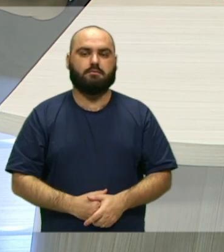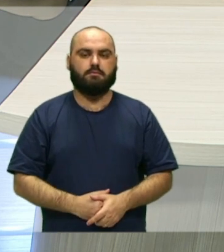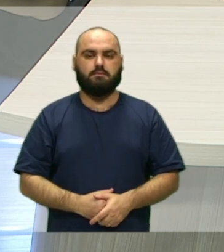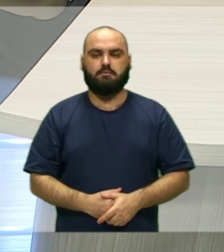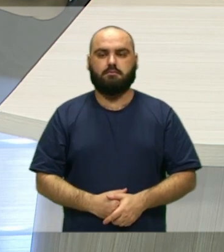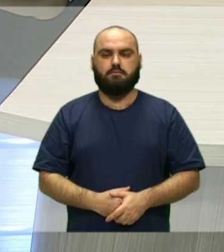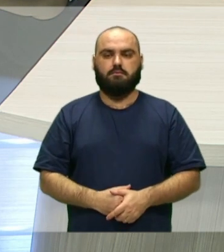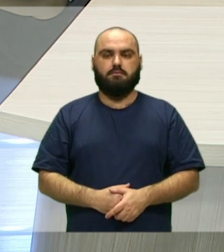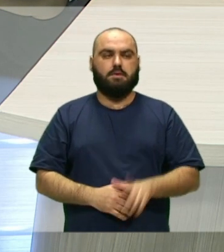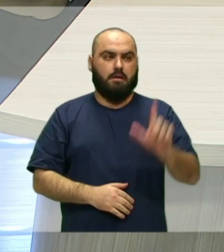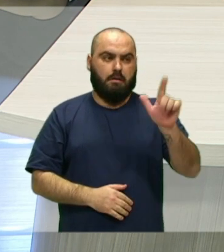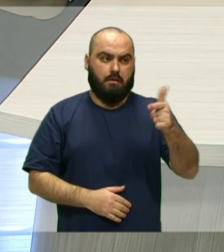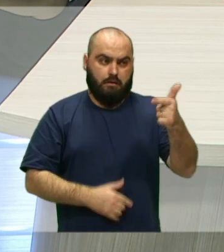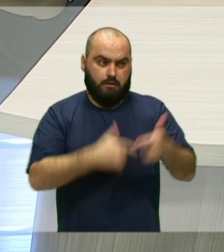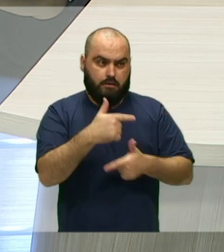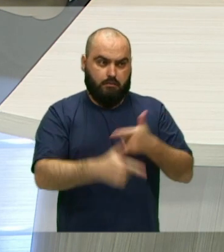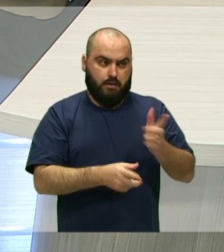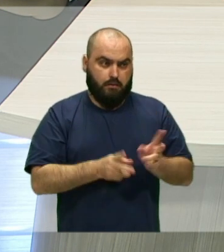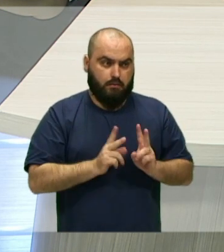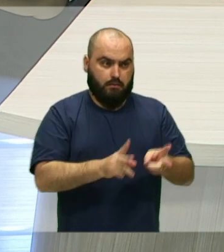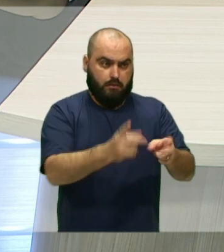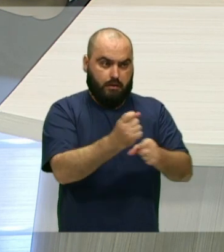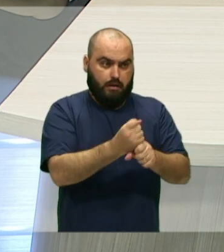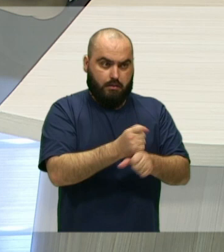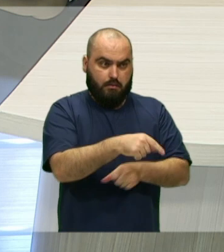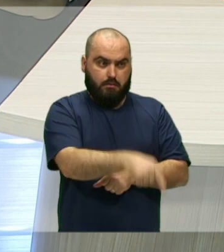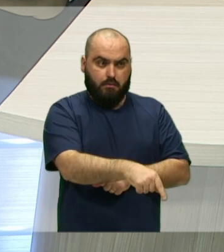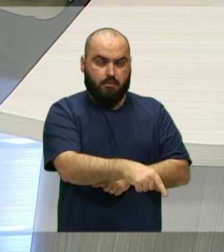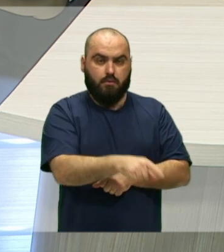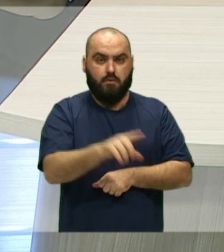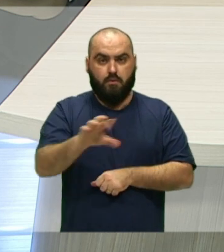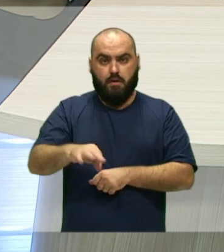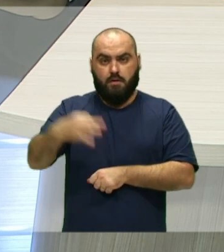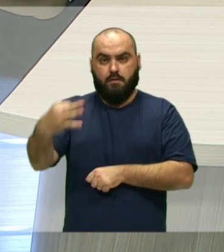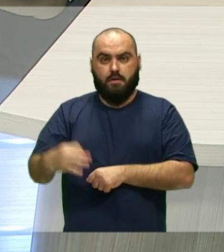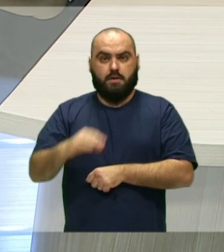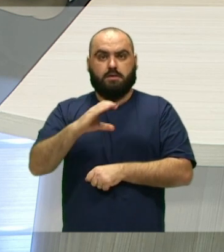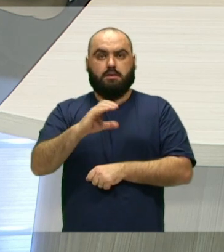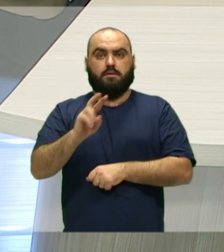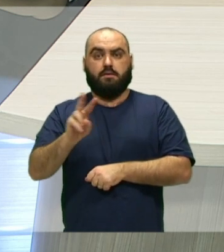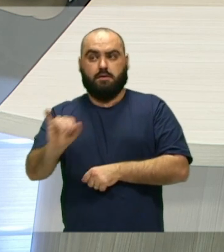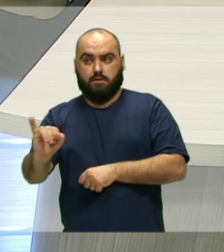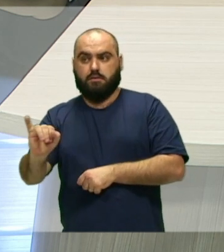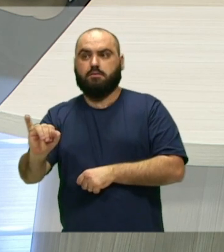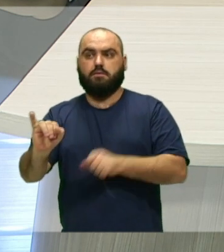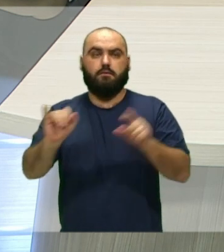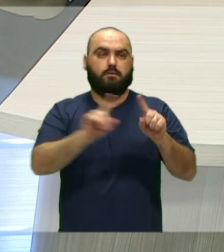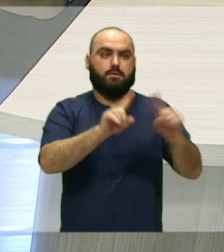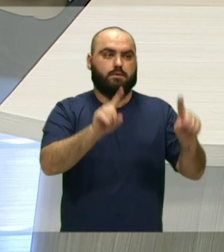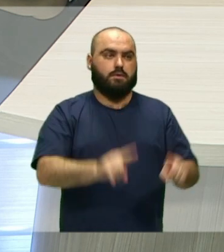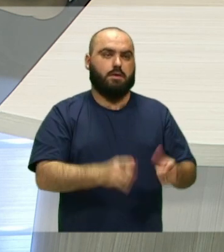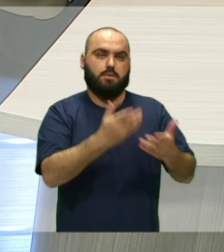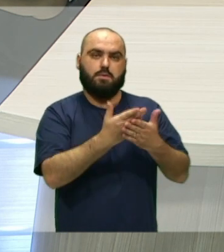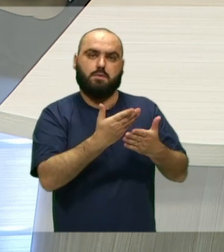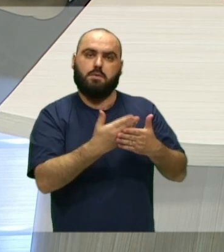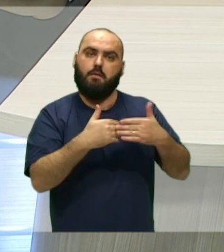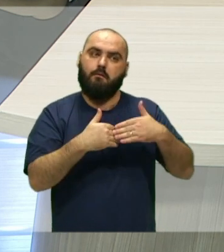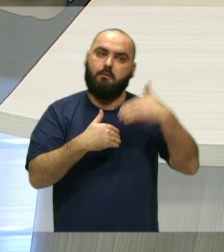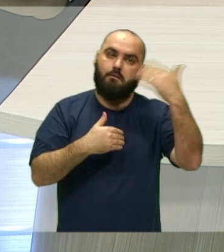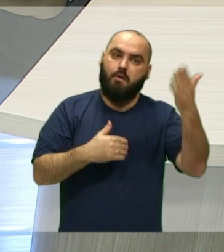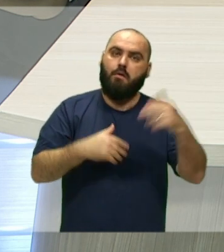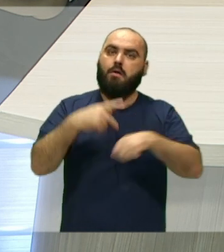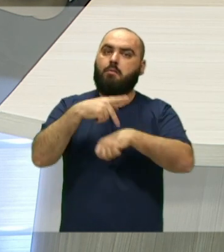né Eh tem o o qualifica cvi da escola tem eh também servidores continuam estudando fora fazendo pós-graduação